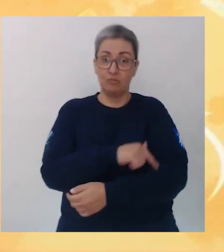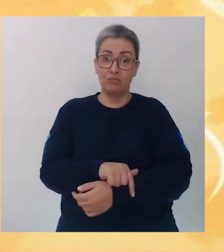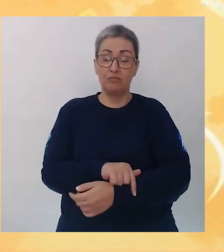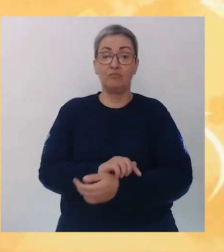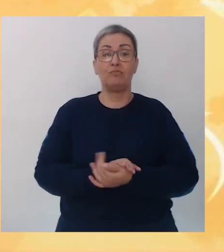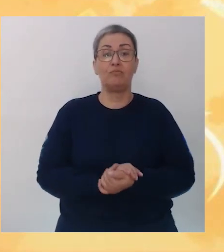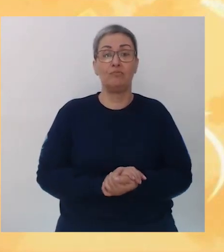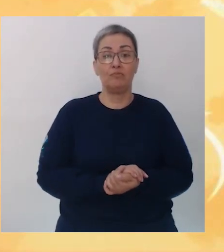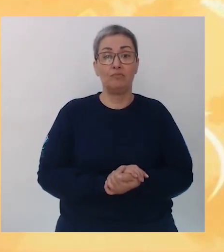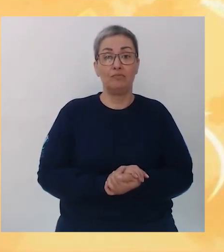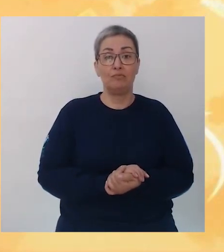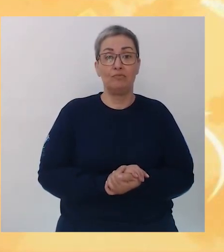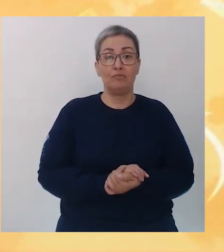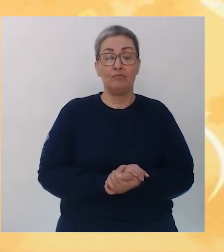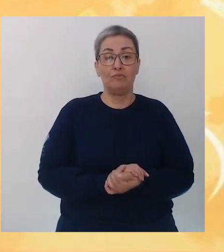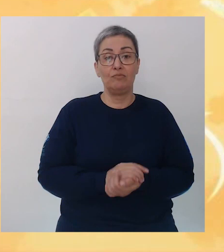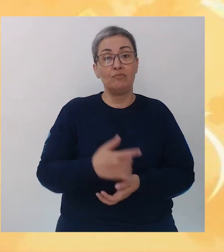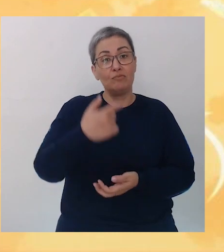dignidade,